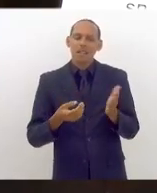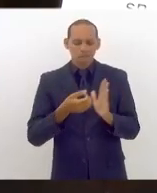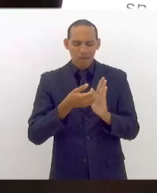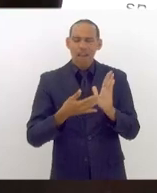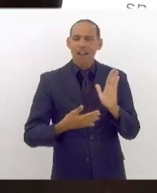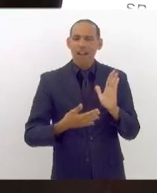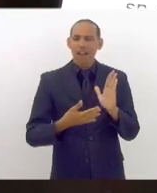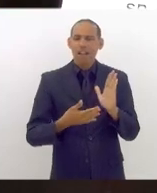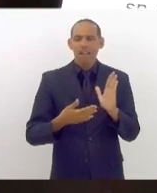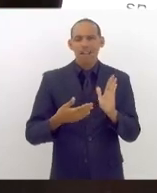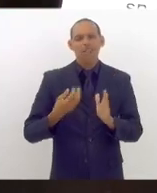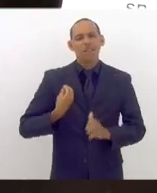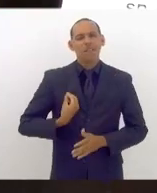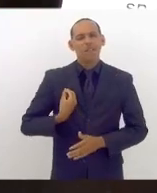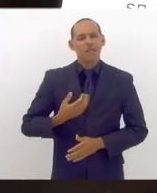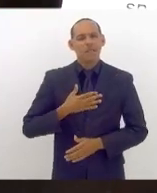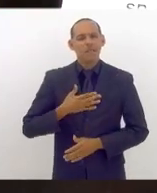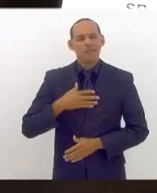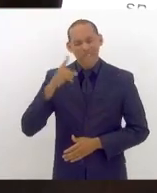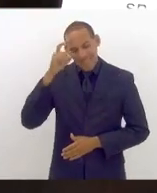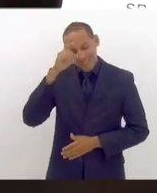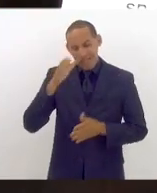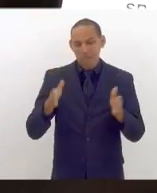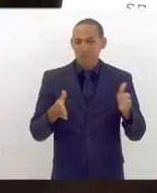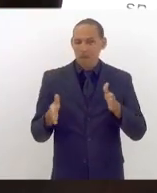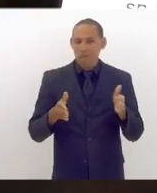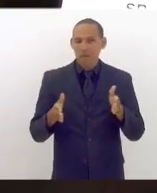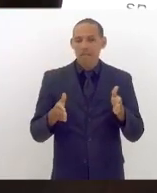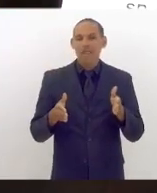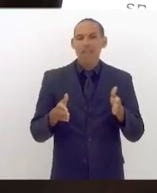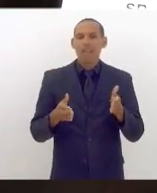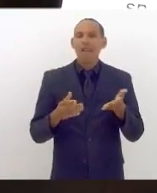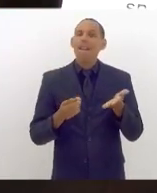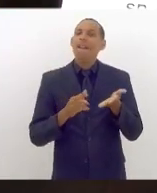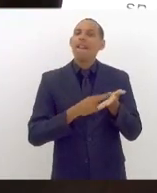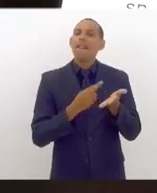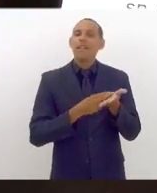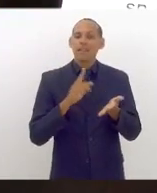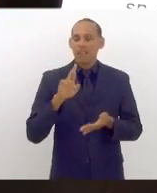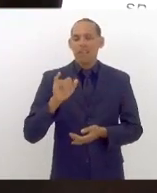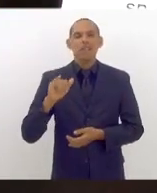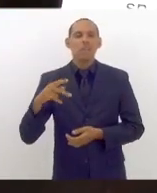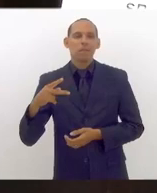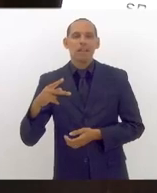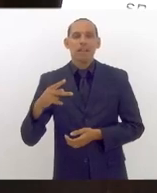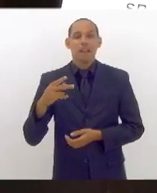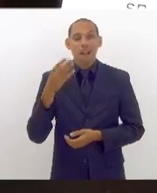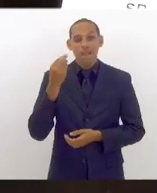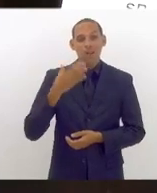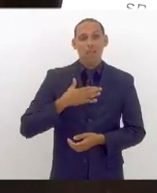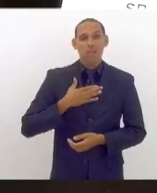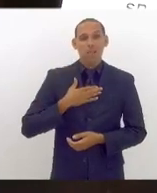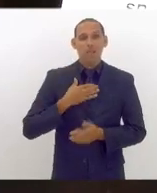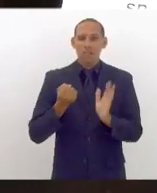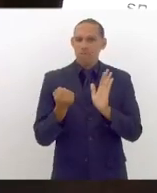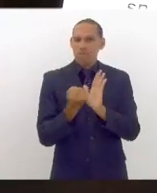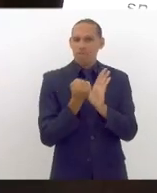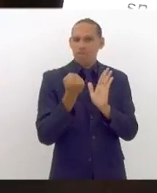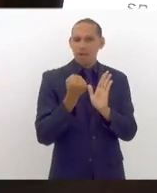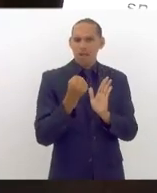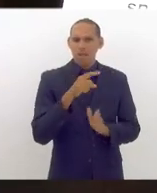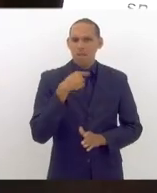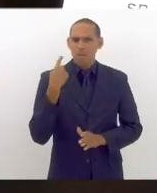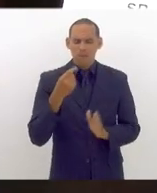minha vida né foi capa de uma revista chamado Trip e a capa era minha foto escrito Marcado Para Morrer